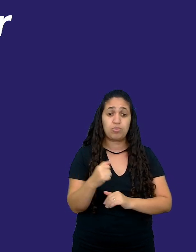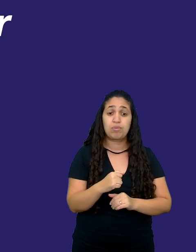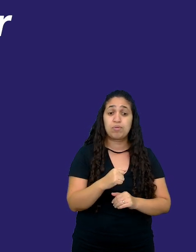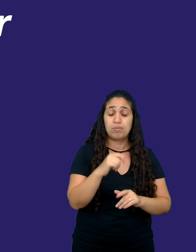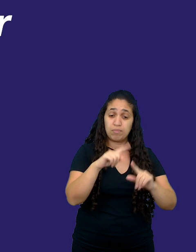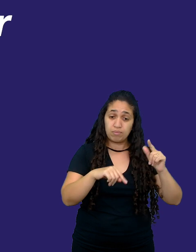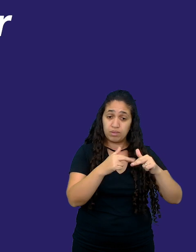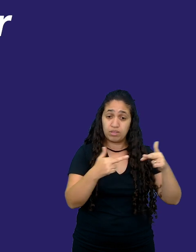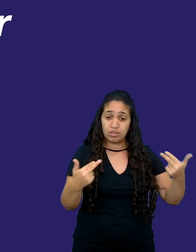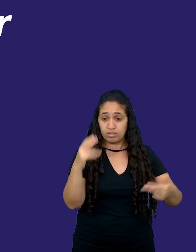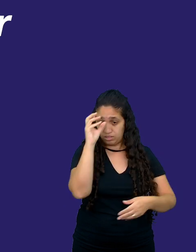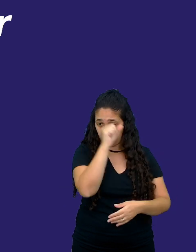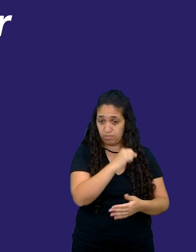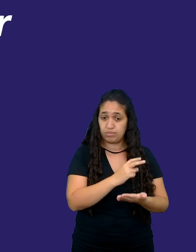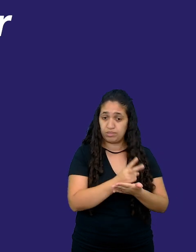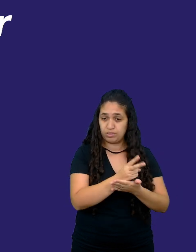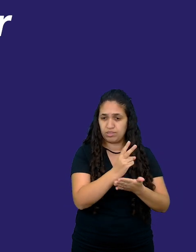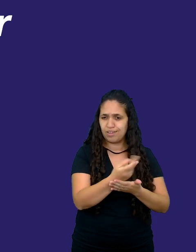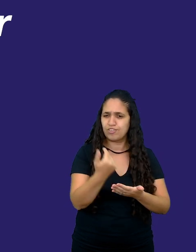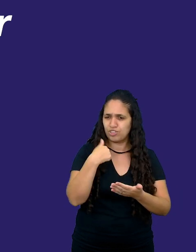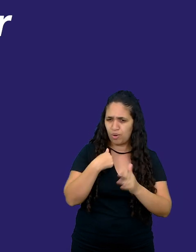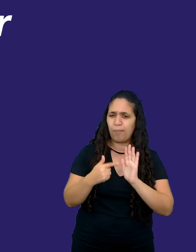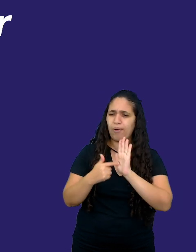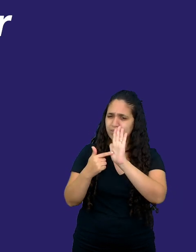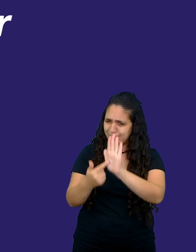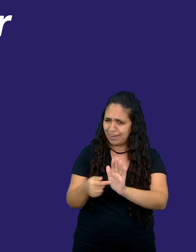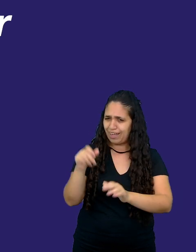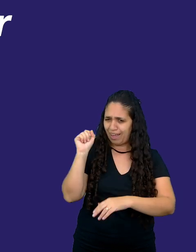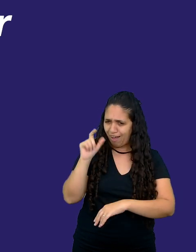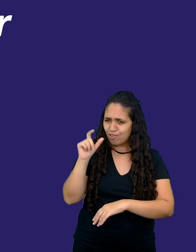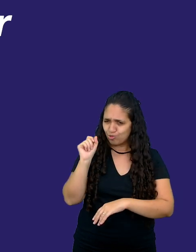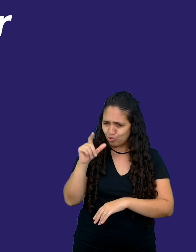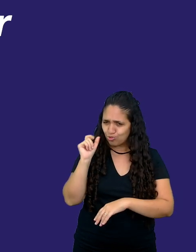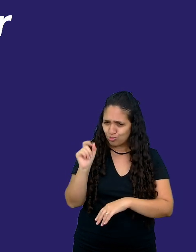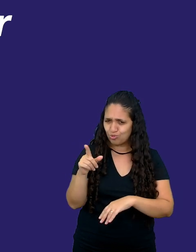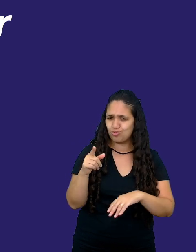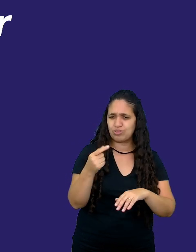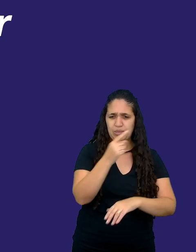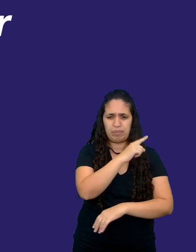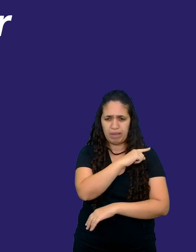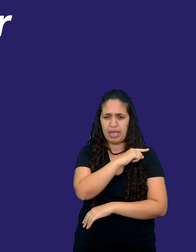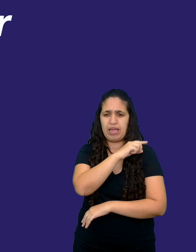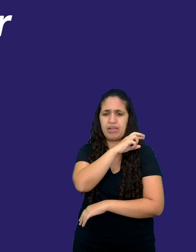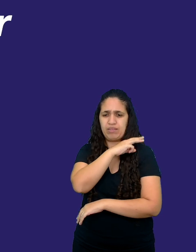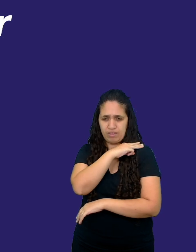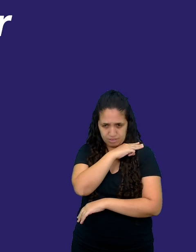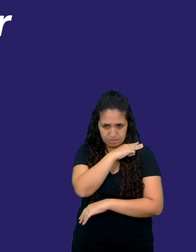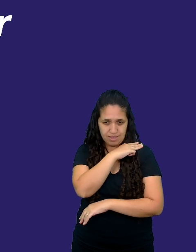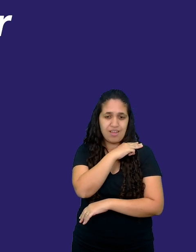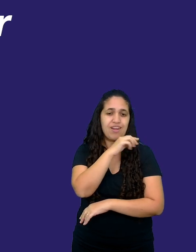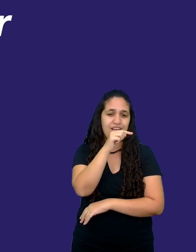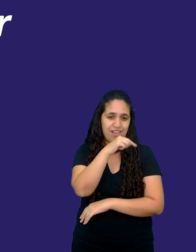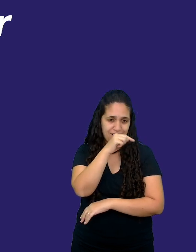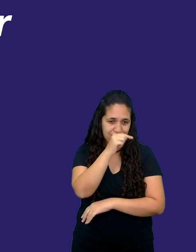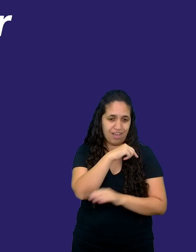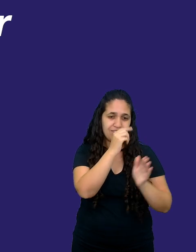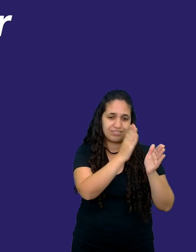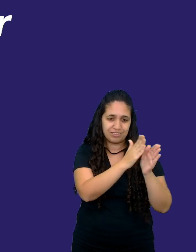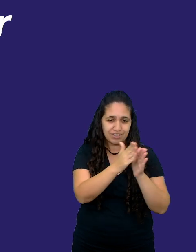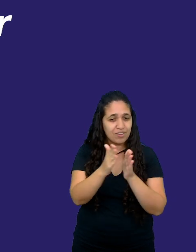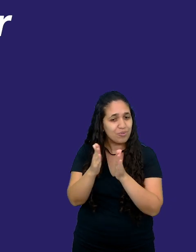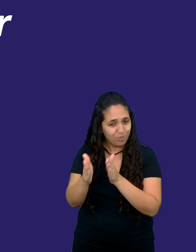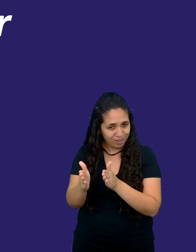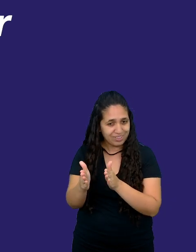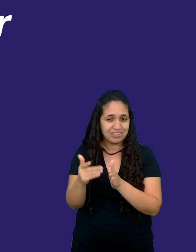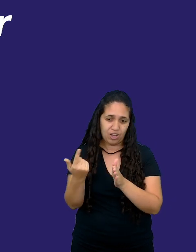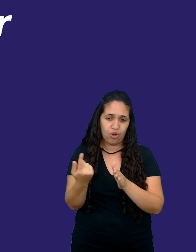Aprender Sempre. Aquele que eu mostrei no começo, azulzinho, tem lá a primeira, a terceira série, é a última sequência do nosso primeiro